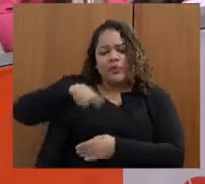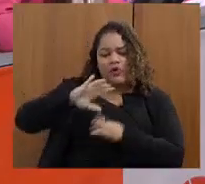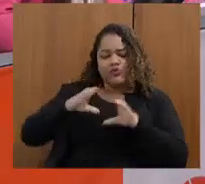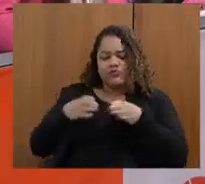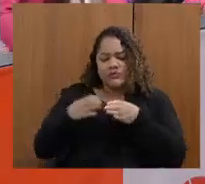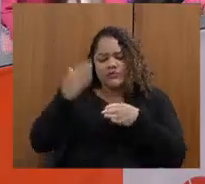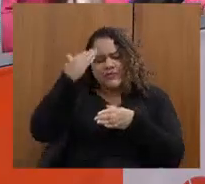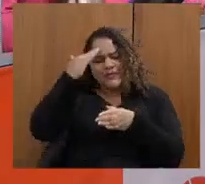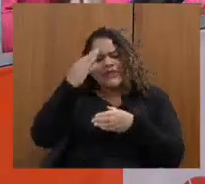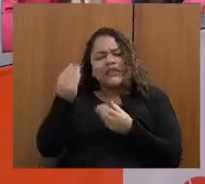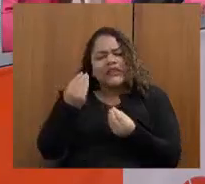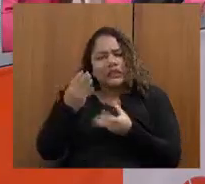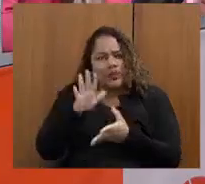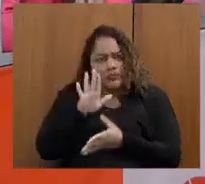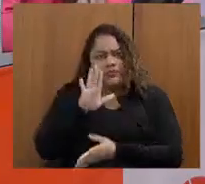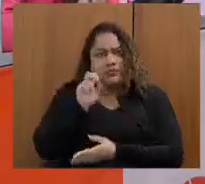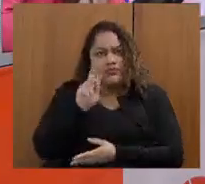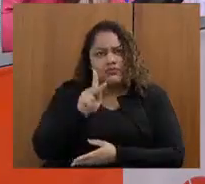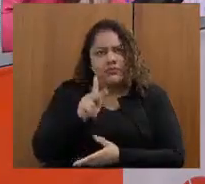bem